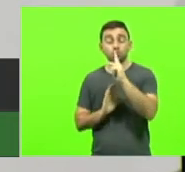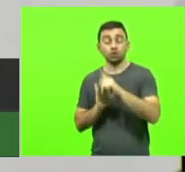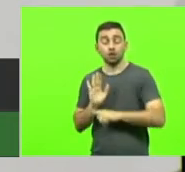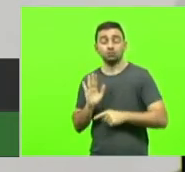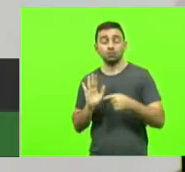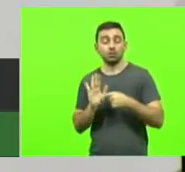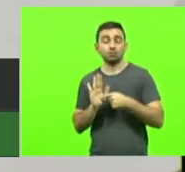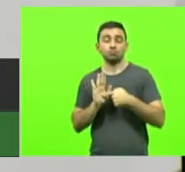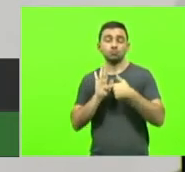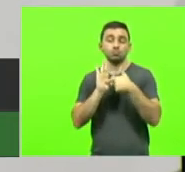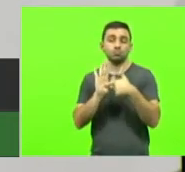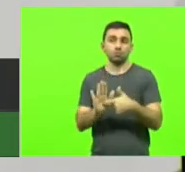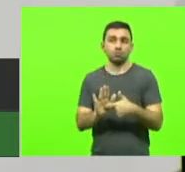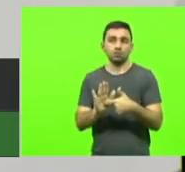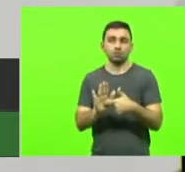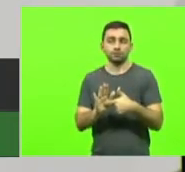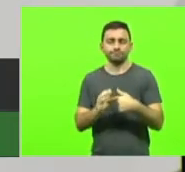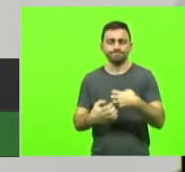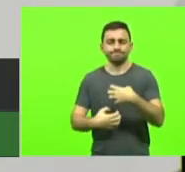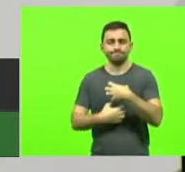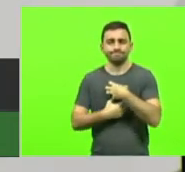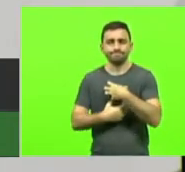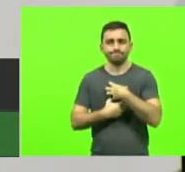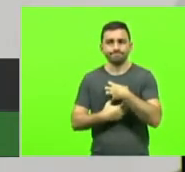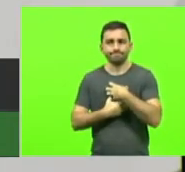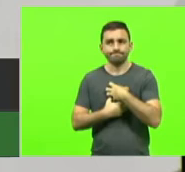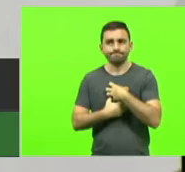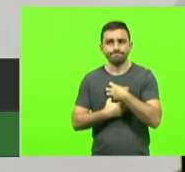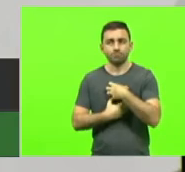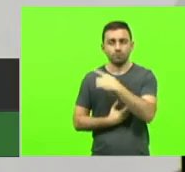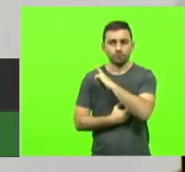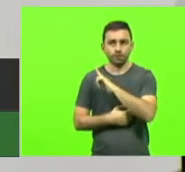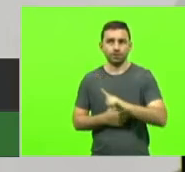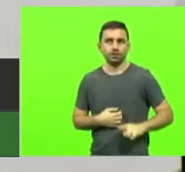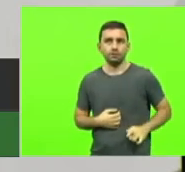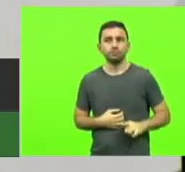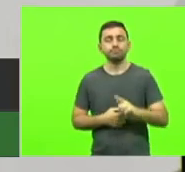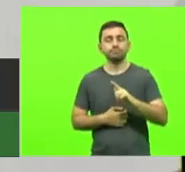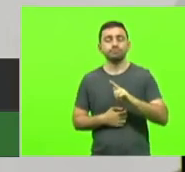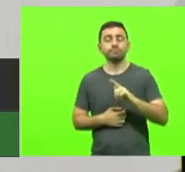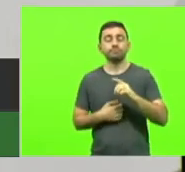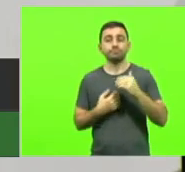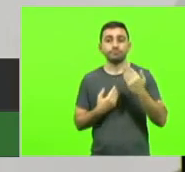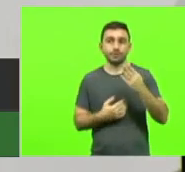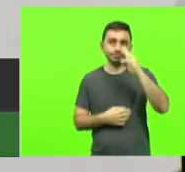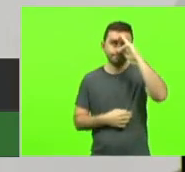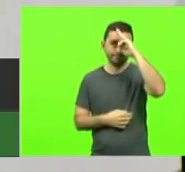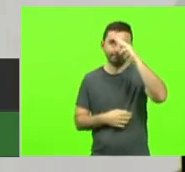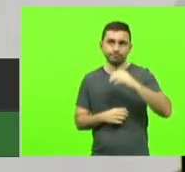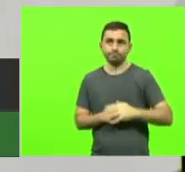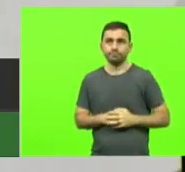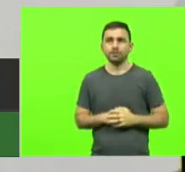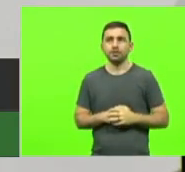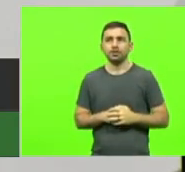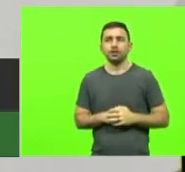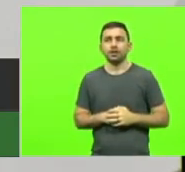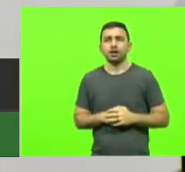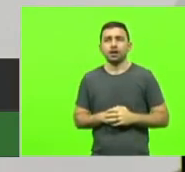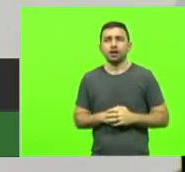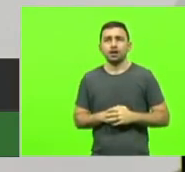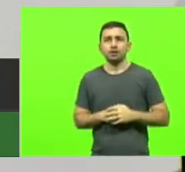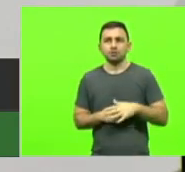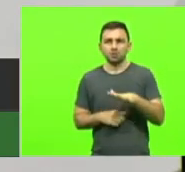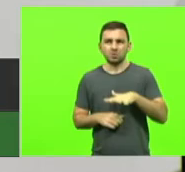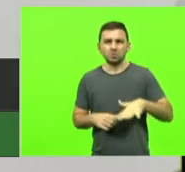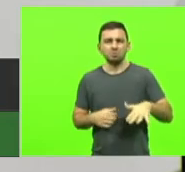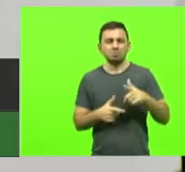mostra a sensibilidade do governador Carlos Moisés para com a situação